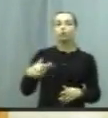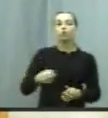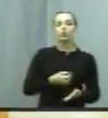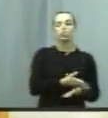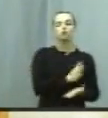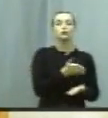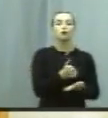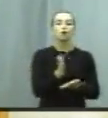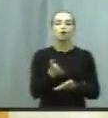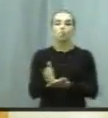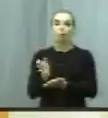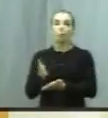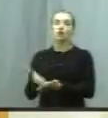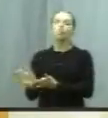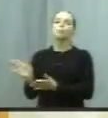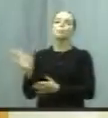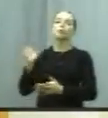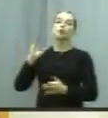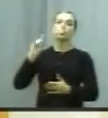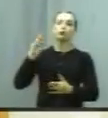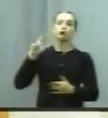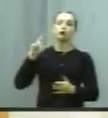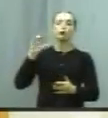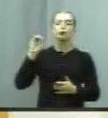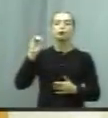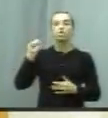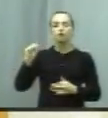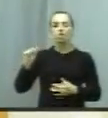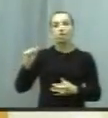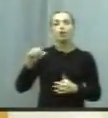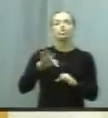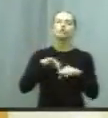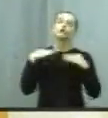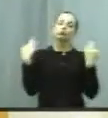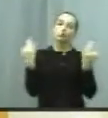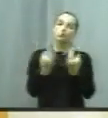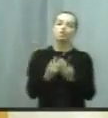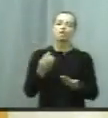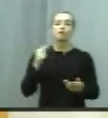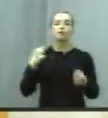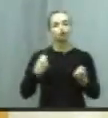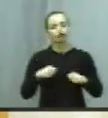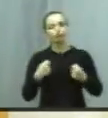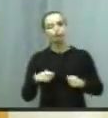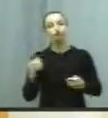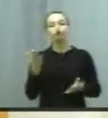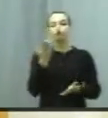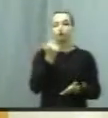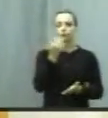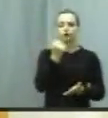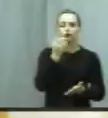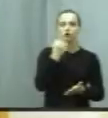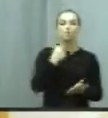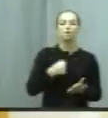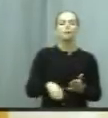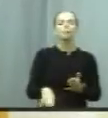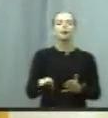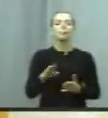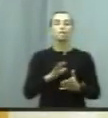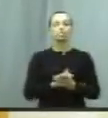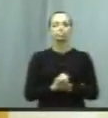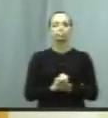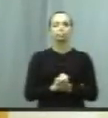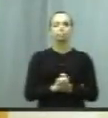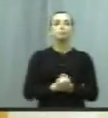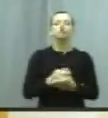sobretudo porque os cras tem planejamento tem uma relação de famílias que as assistentes sociais acompanham e então